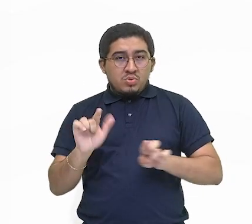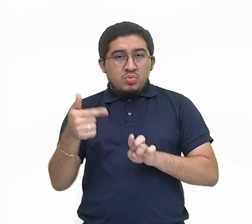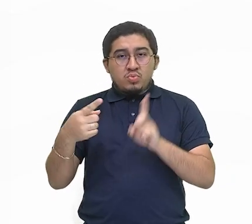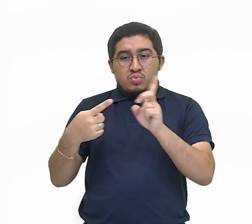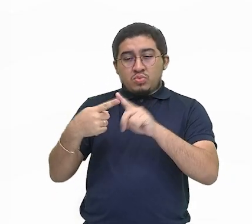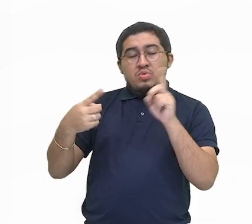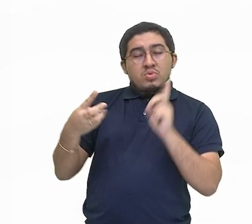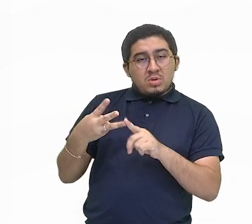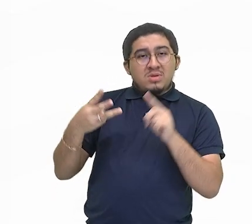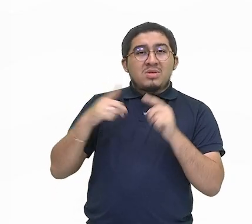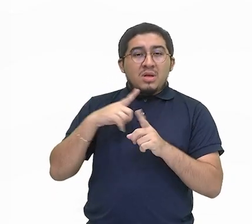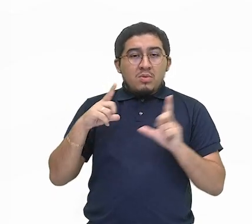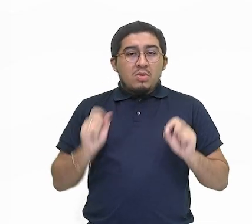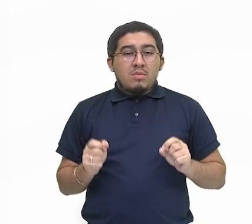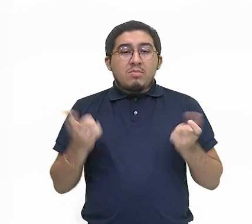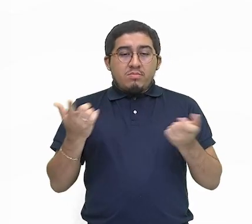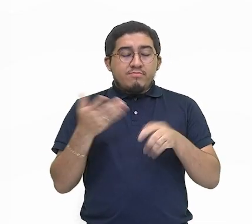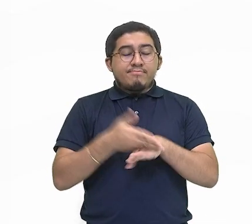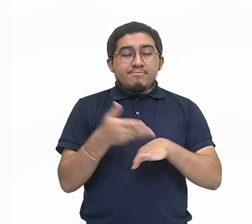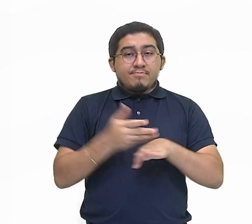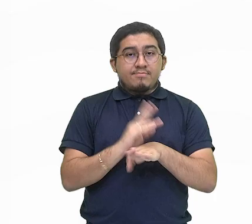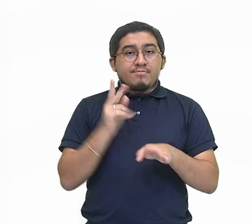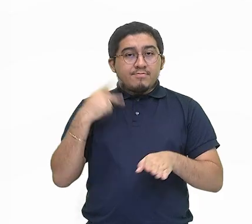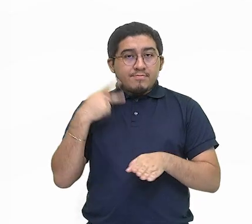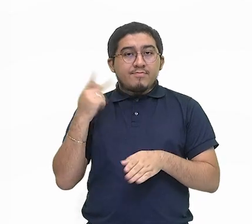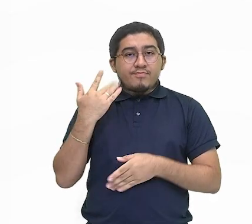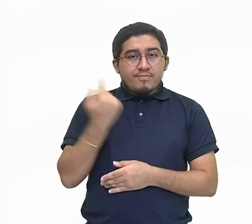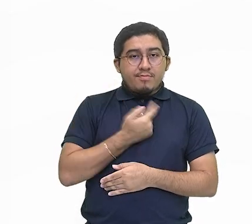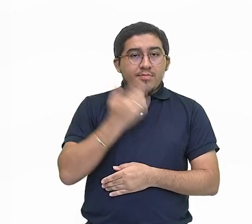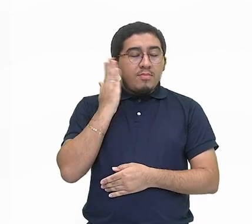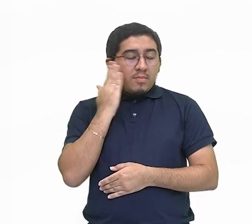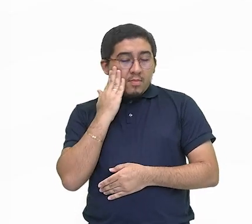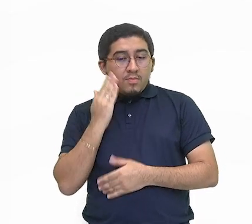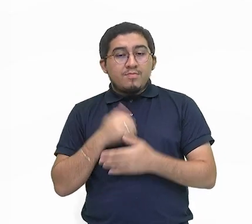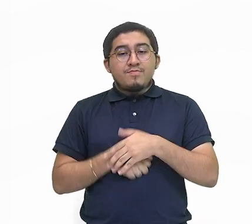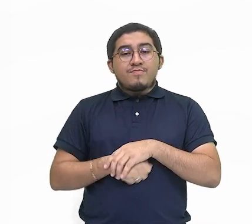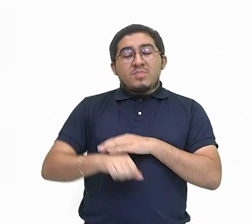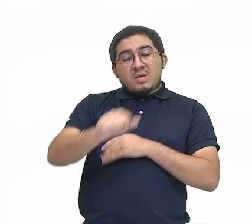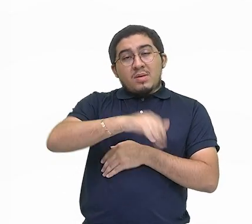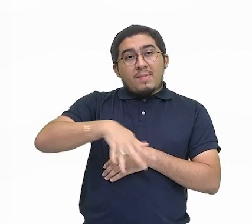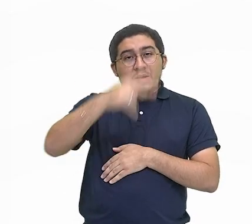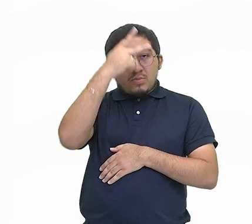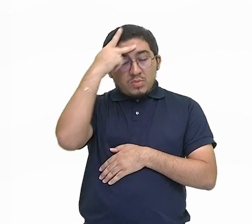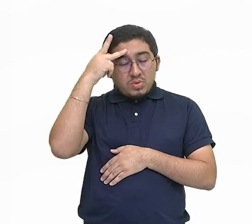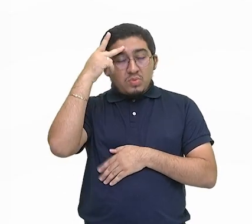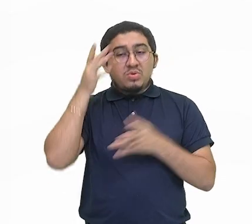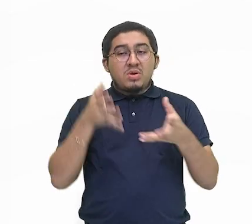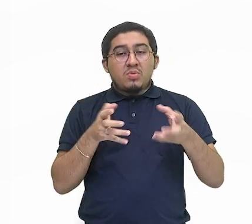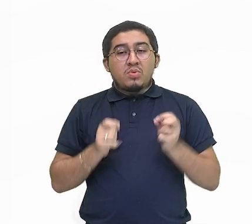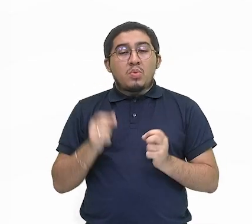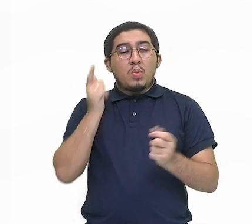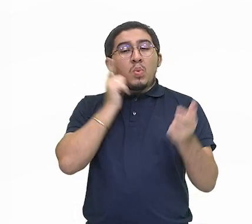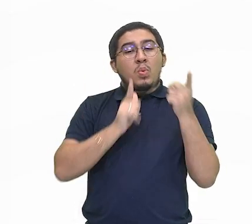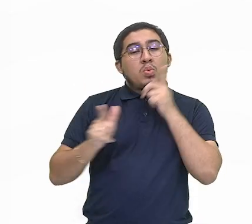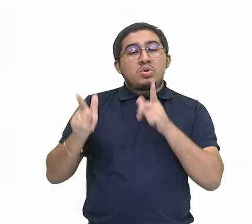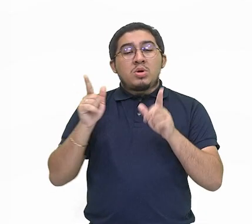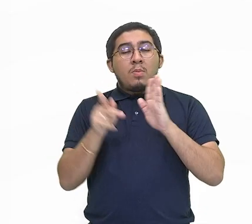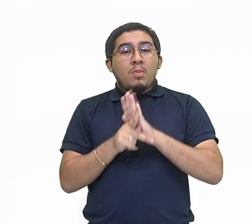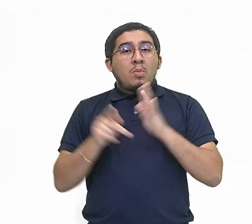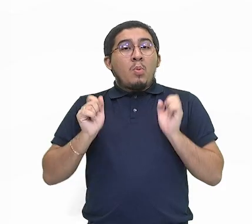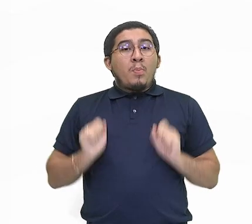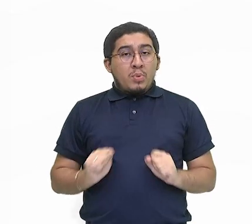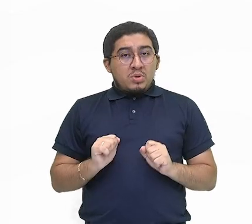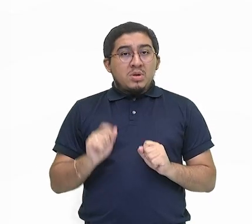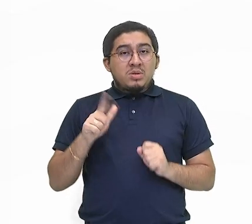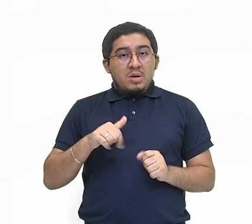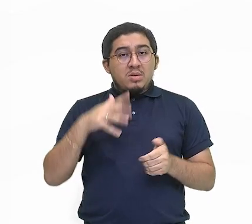tem, e que são partidos políticos. Falamos que são agremiações de pessoas que buscam conquistar o poder do